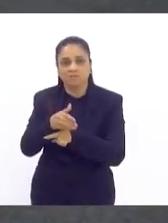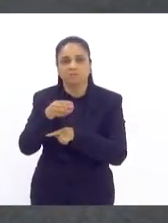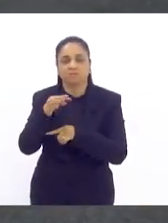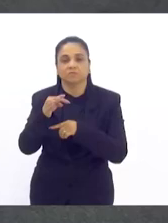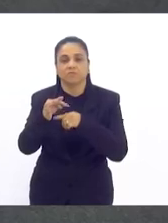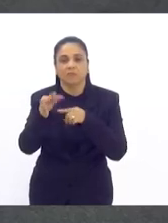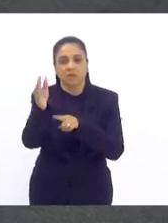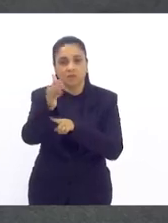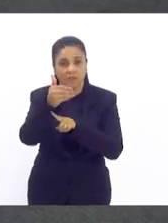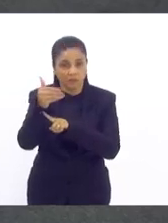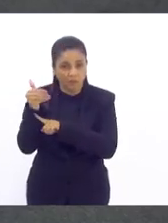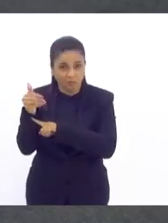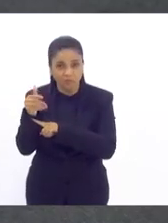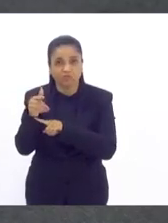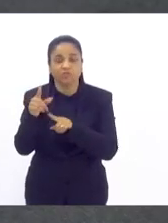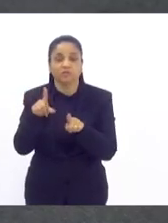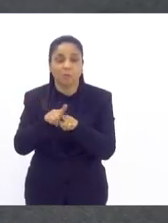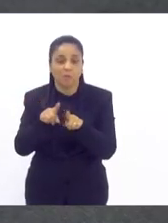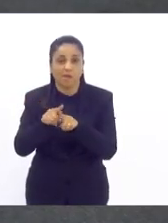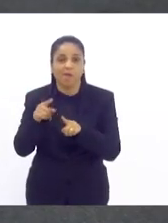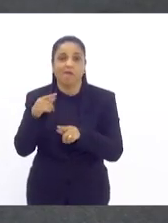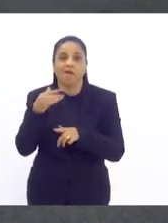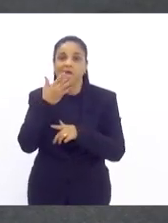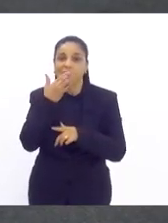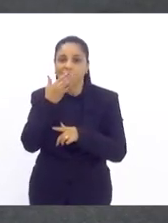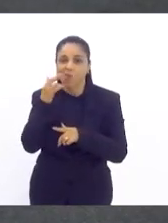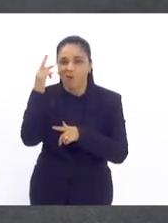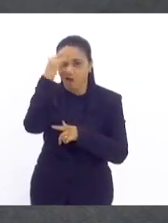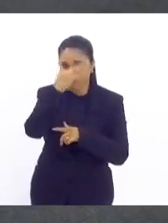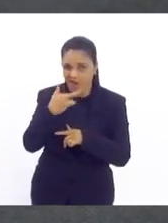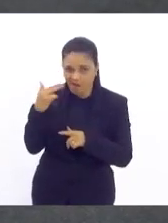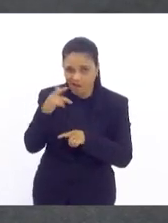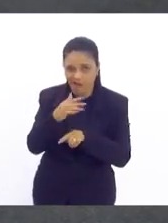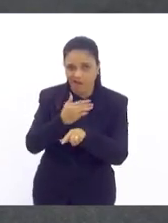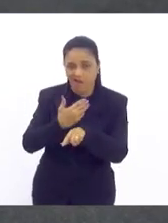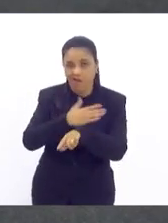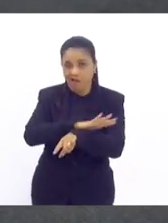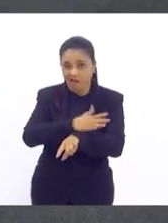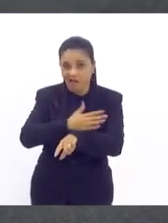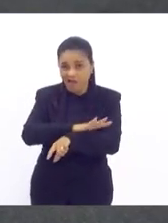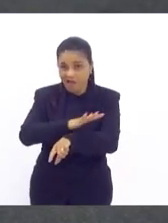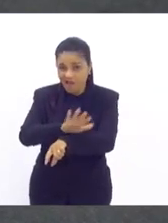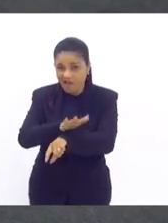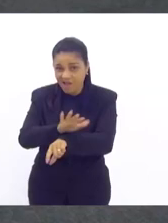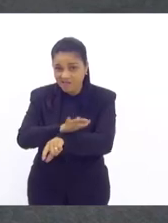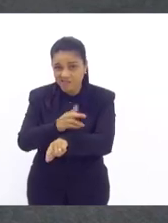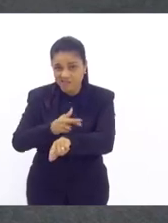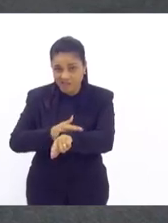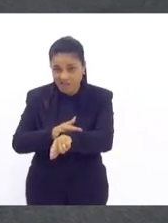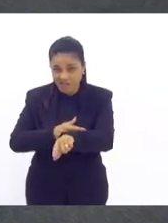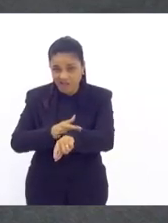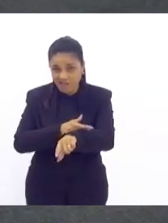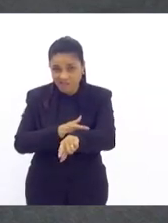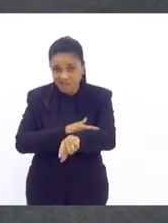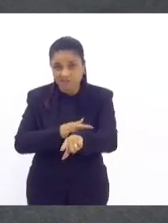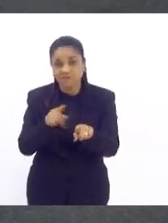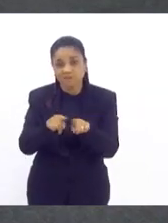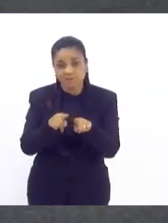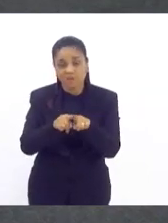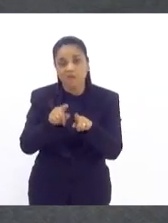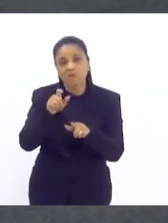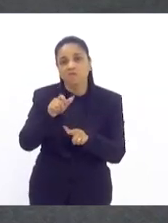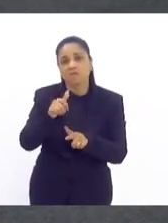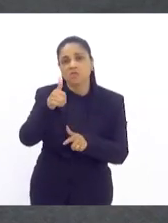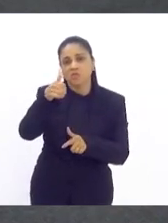a cor e a raça das mulheres presentes na área rural mais de 60 delas se declararam pardas